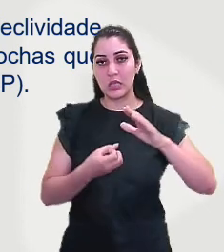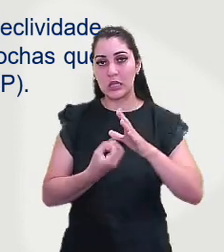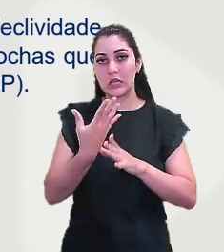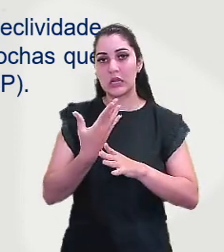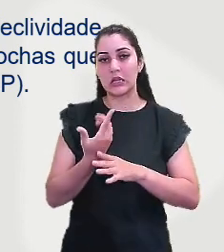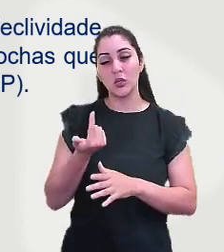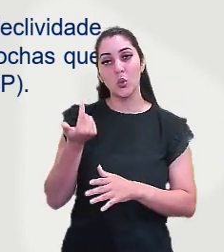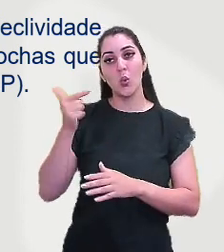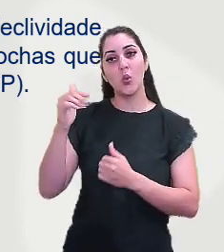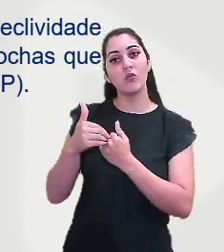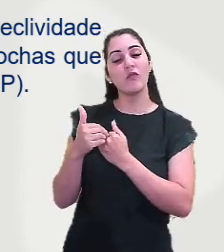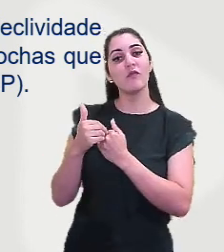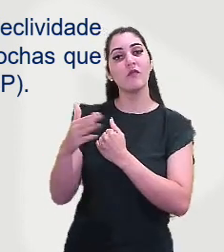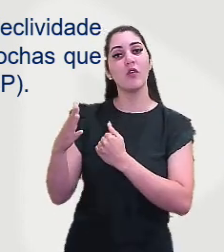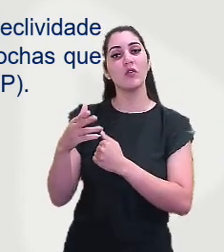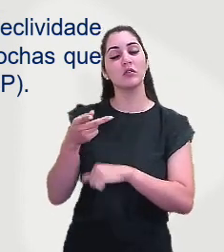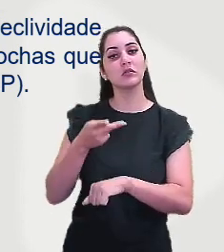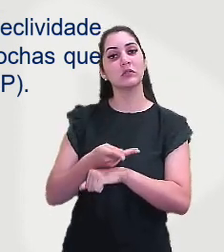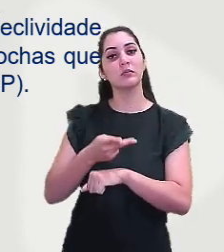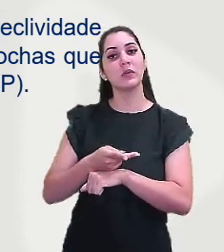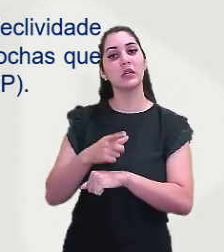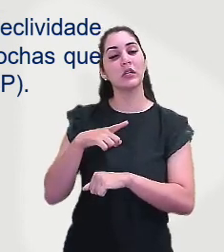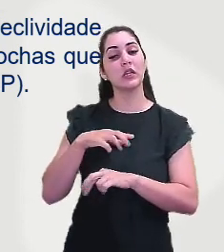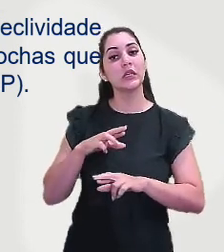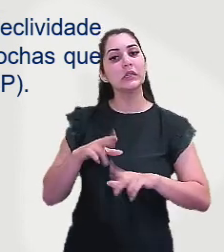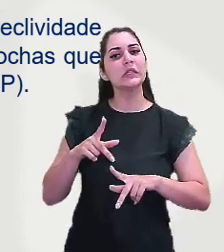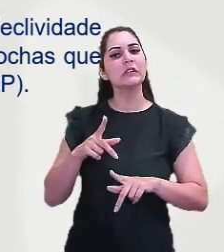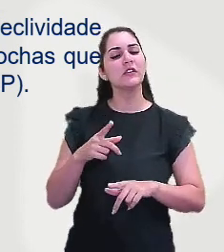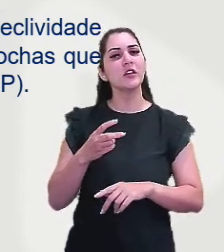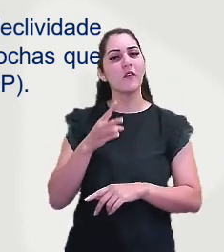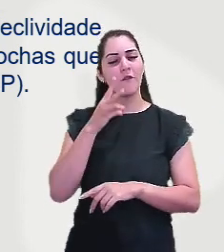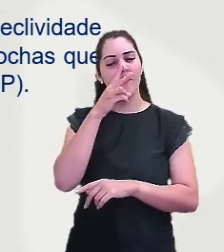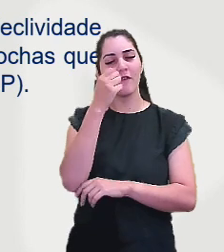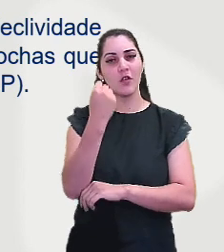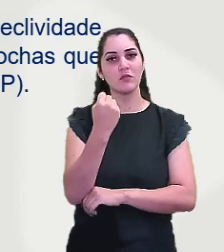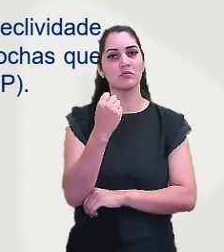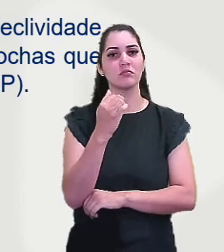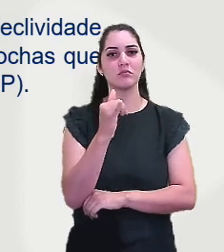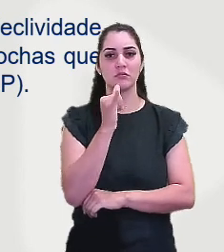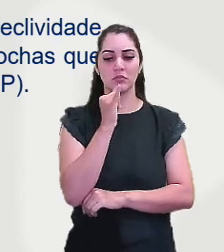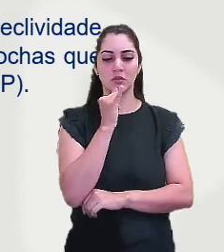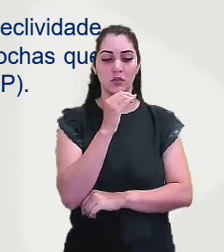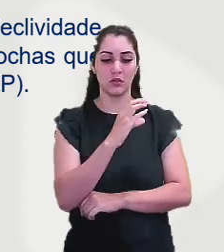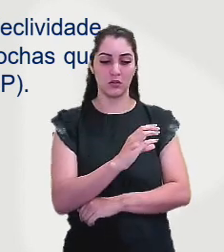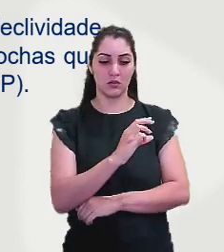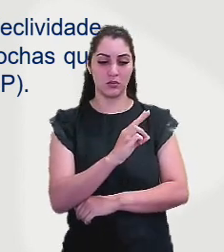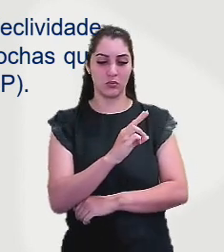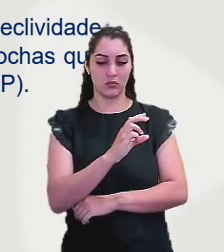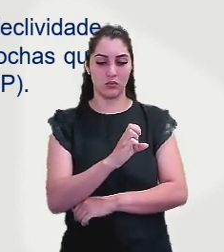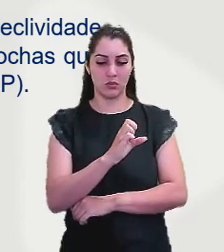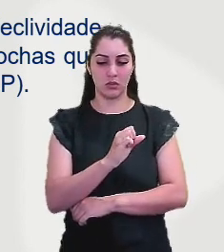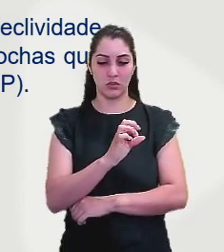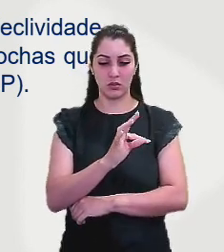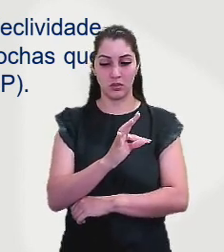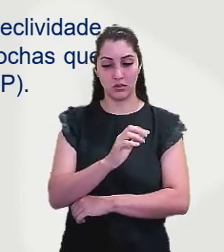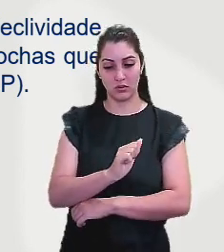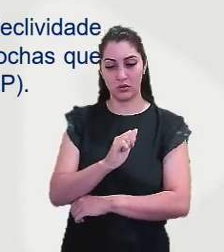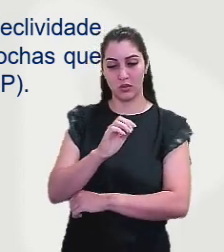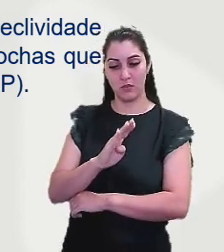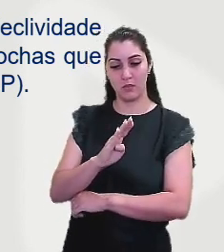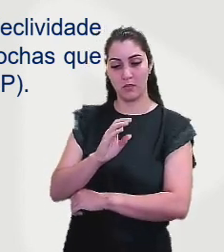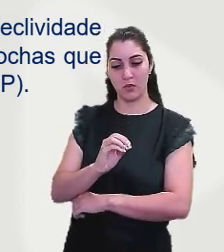externos sobre rochas que apresentam diferentes resistências. Um exemplo é a Cuesta de Botucatu, em São